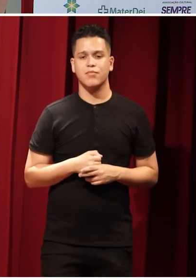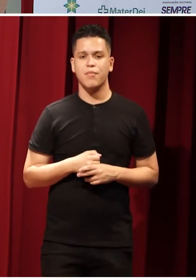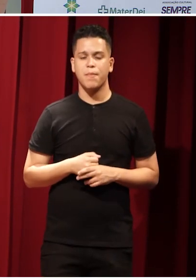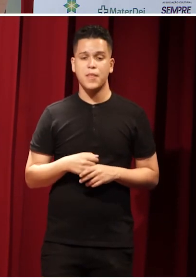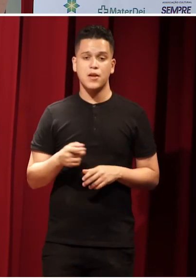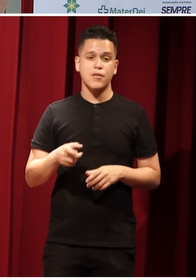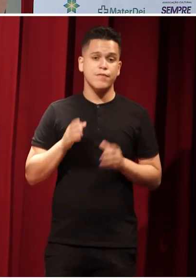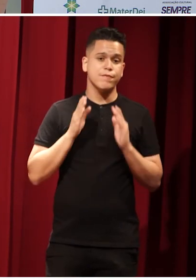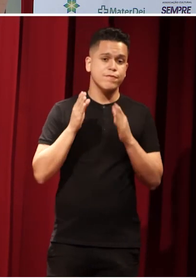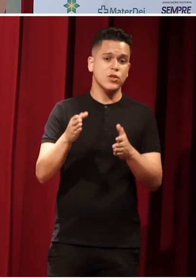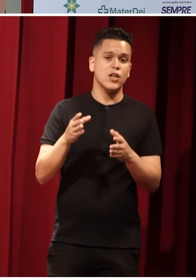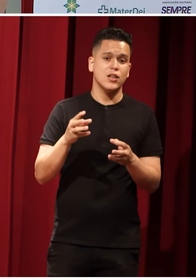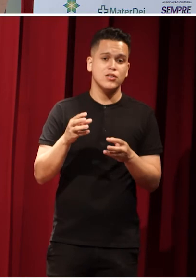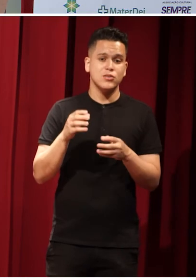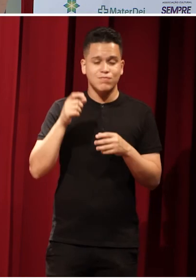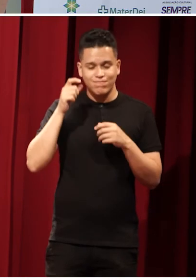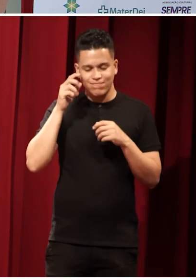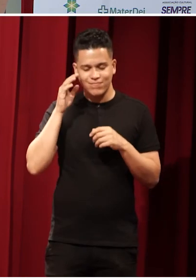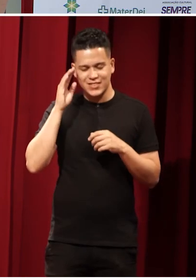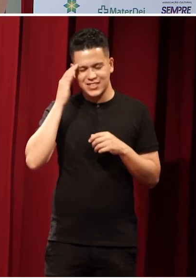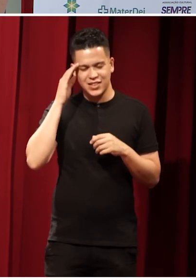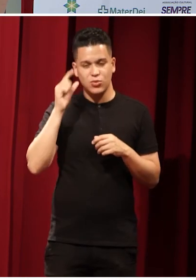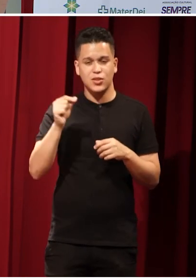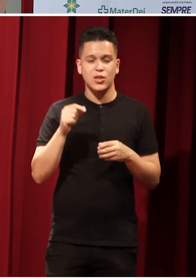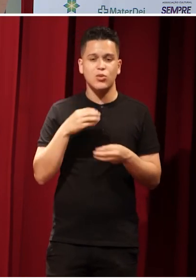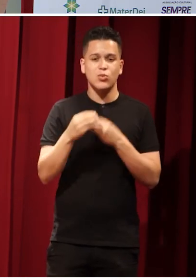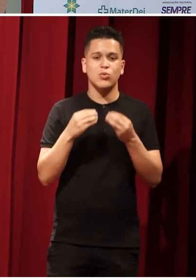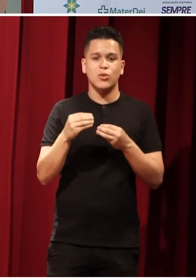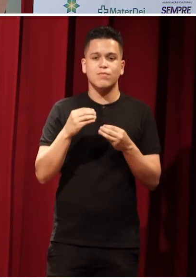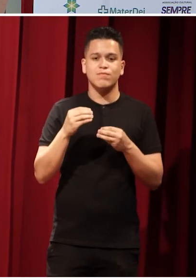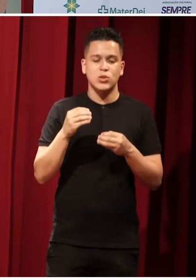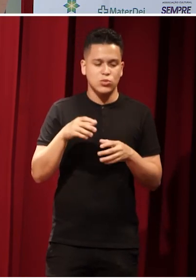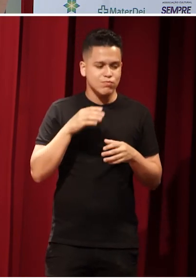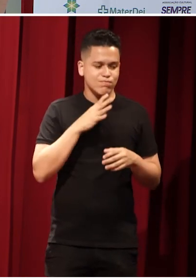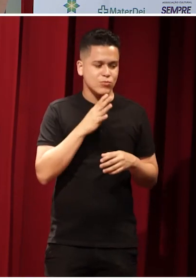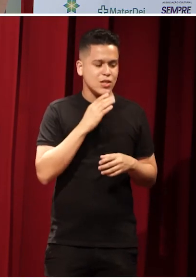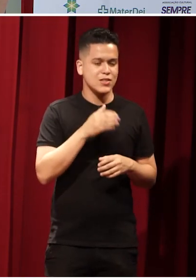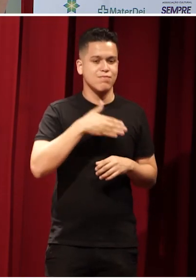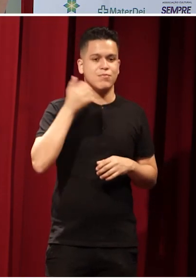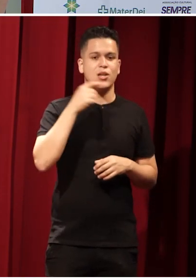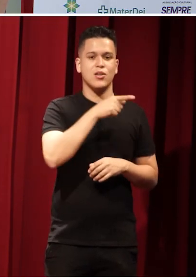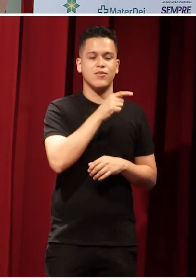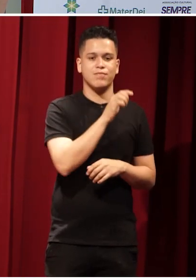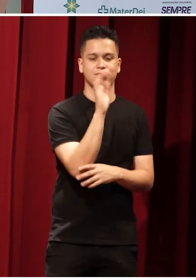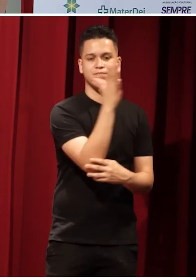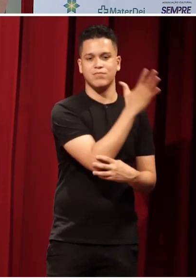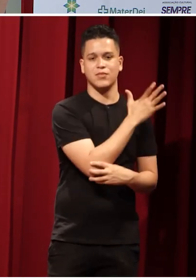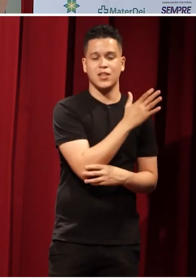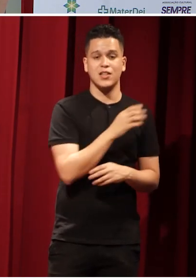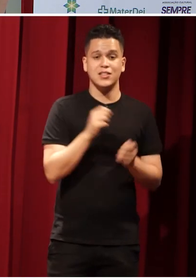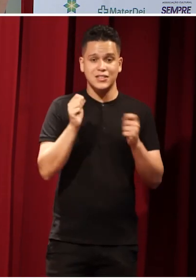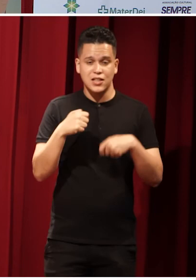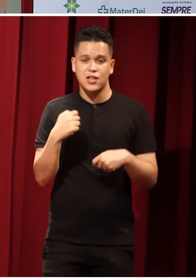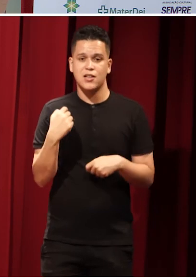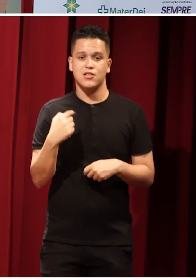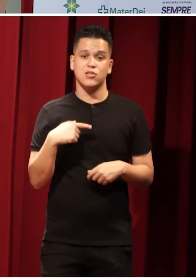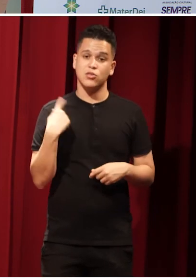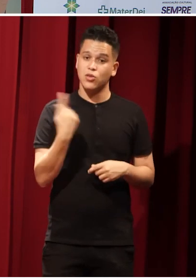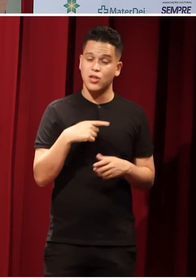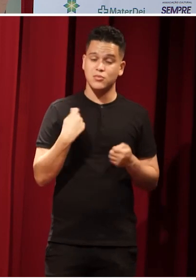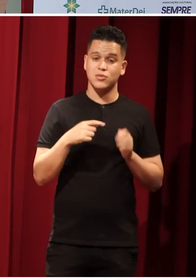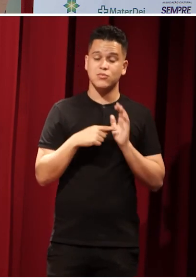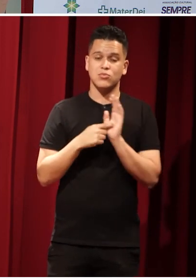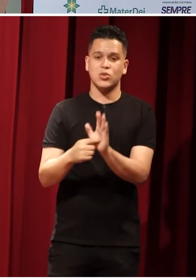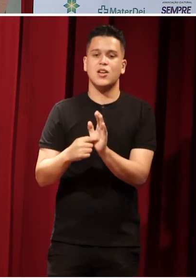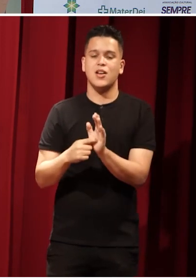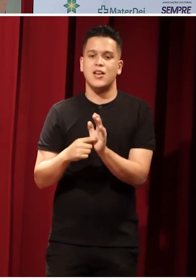amazônidas sob uma sociedade regida pela economia do conhecimento da natureza, vai ser muito melhor do